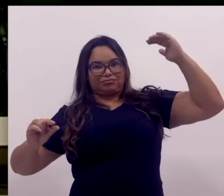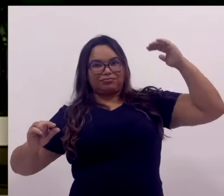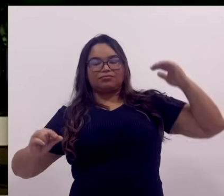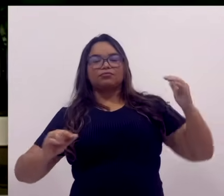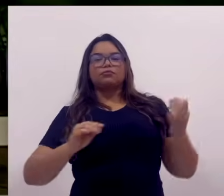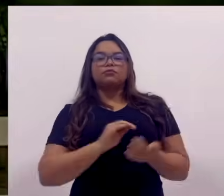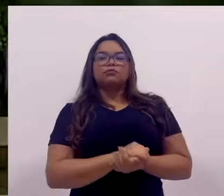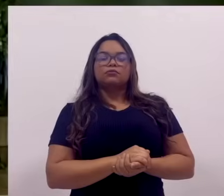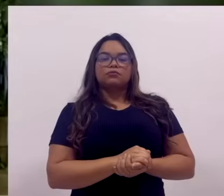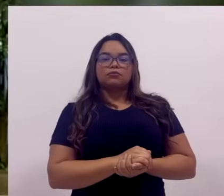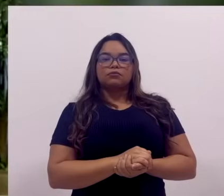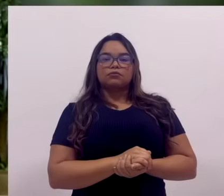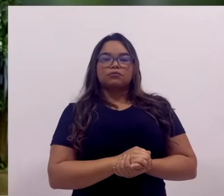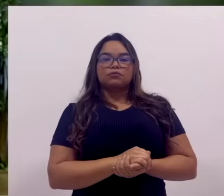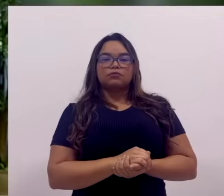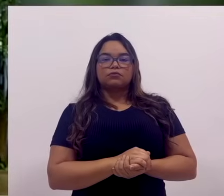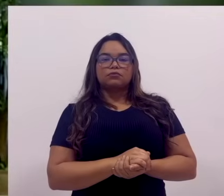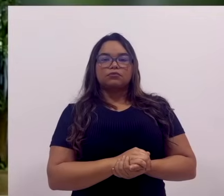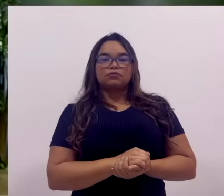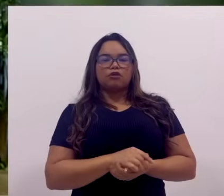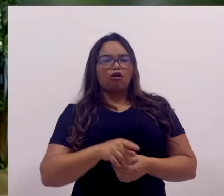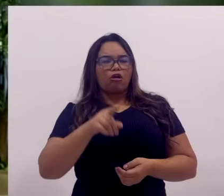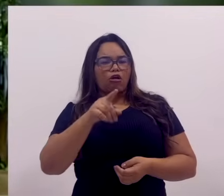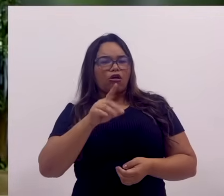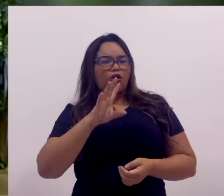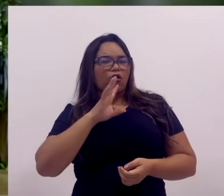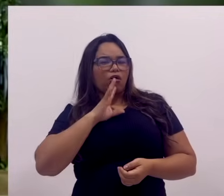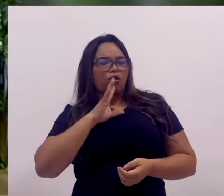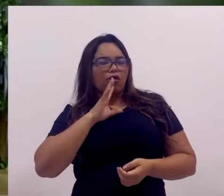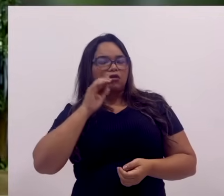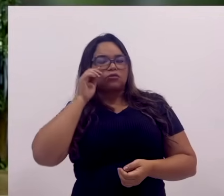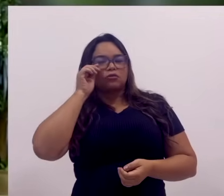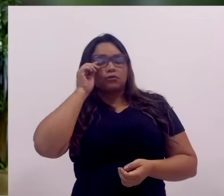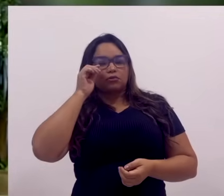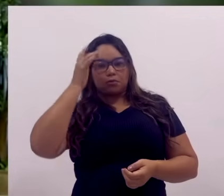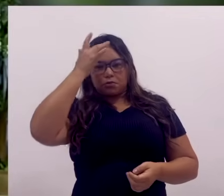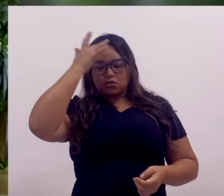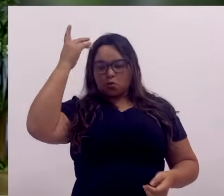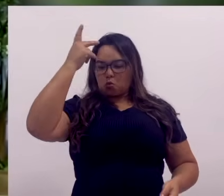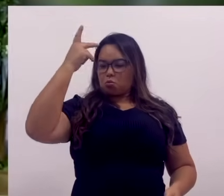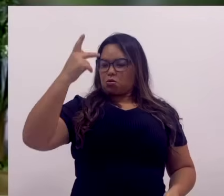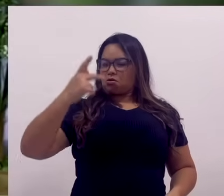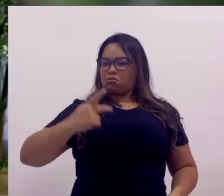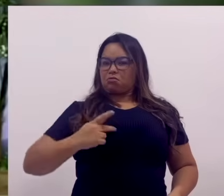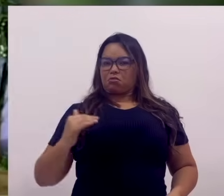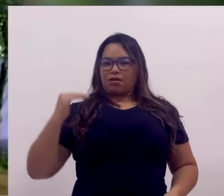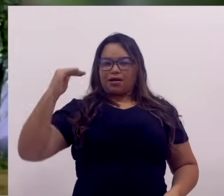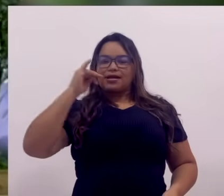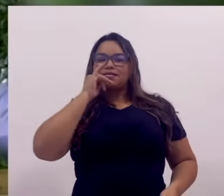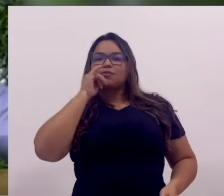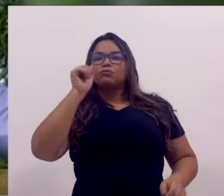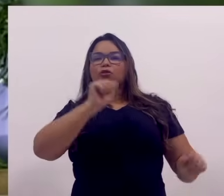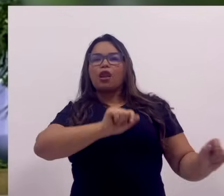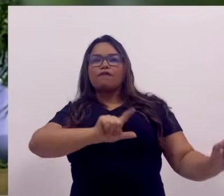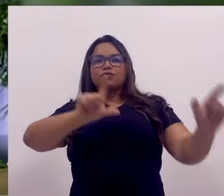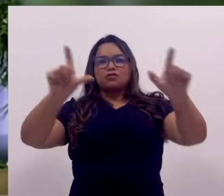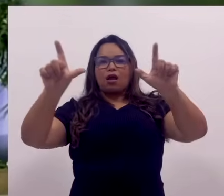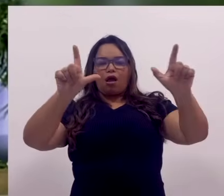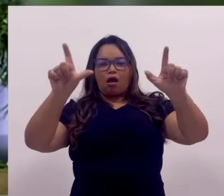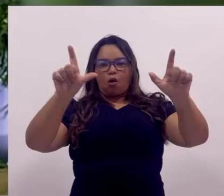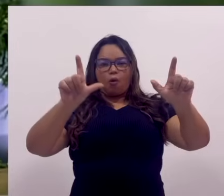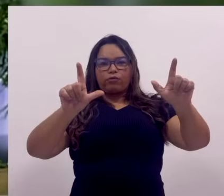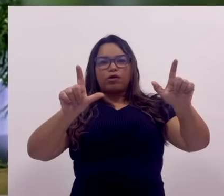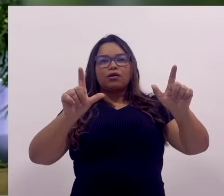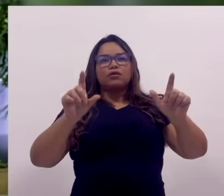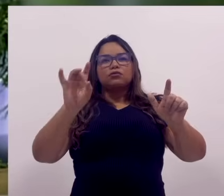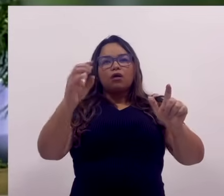Vocês estão ouvindo falar sobre isso? Essa história de elevar o eu quando ligamos a televisão? Não estamos ouvindo que temos que encontrar a força dentro de